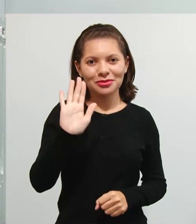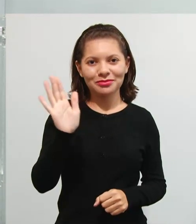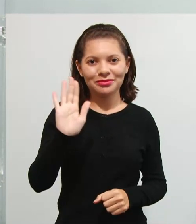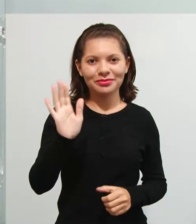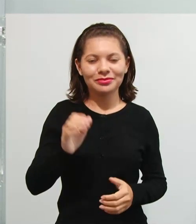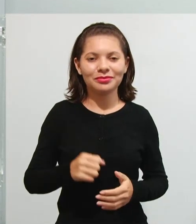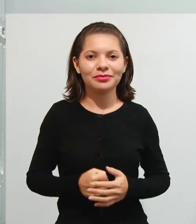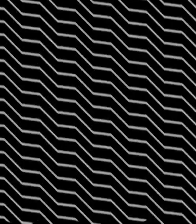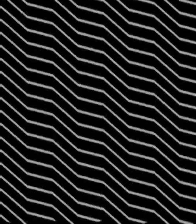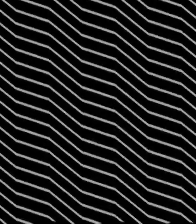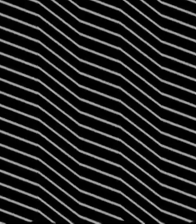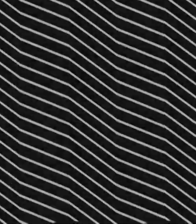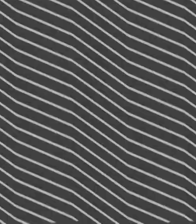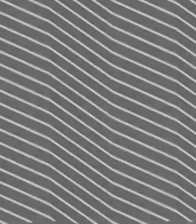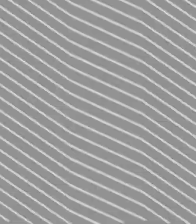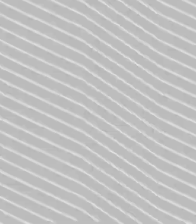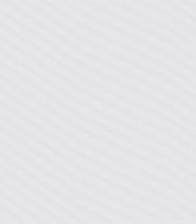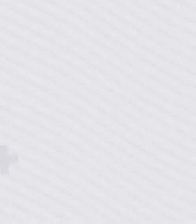pessoal.